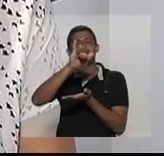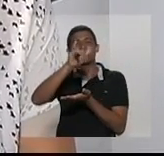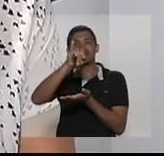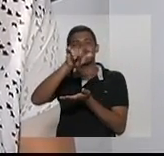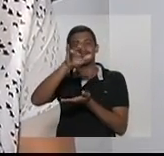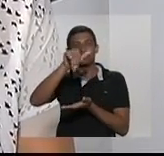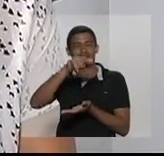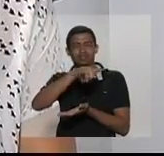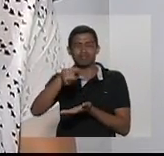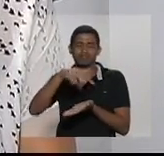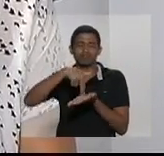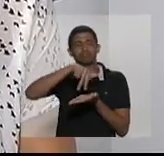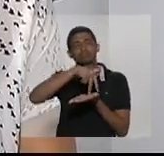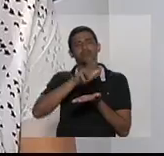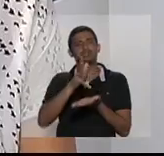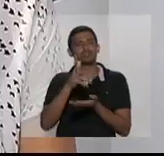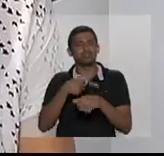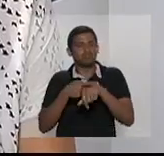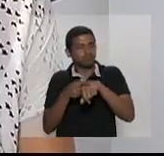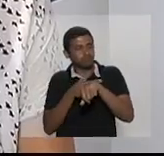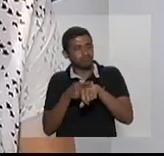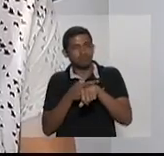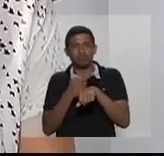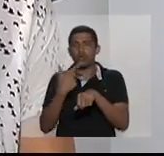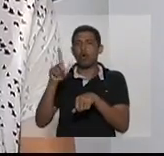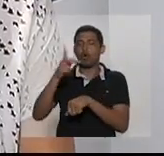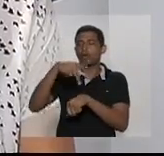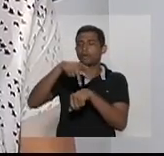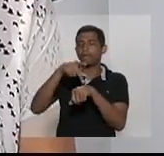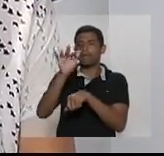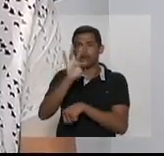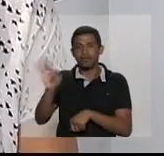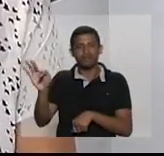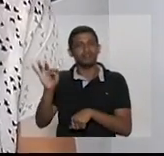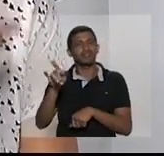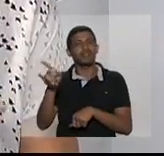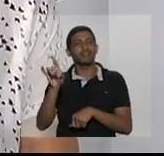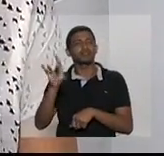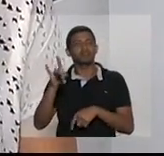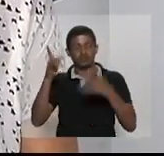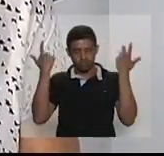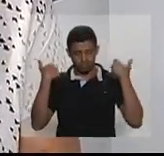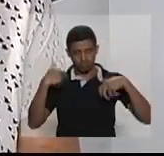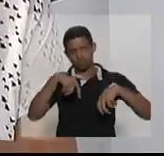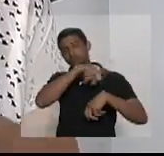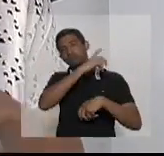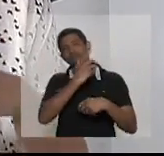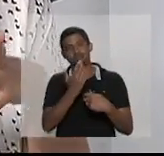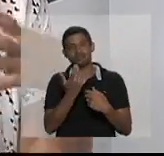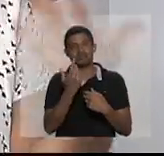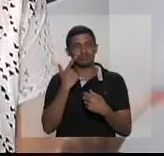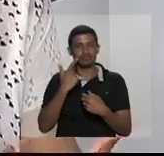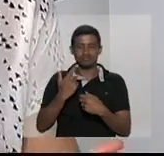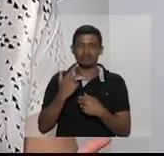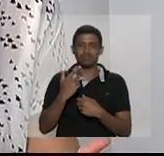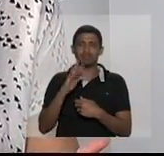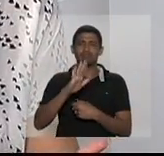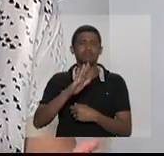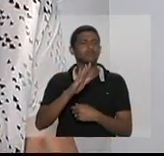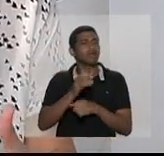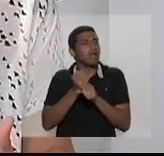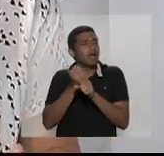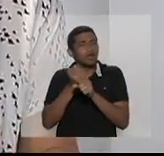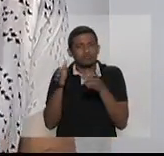tinha dançado nua também na França, só com chale e tal. E Pô, na América... Tá falando